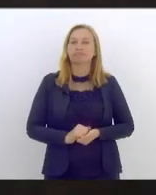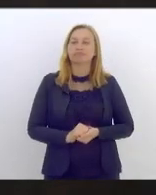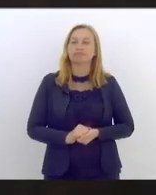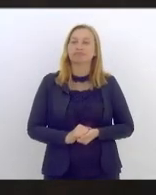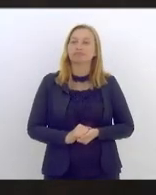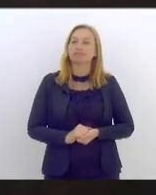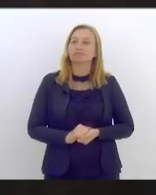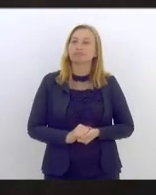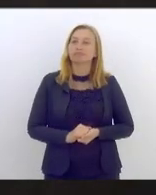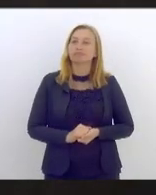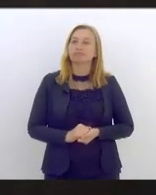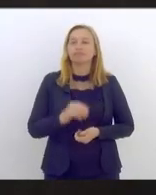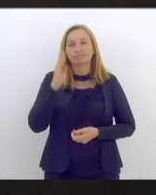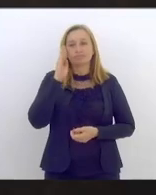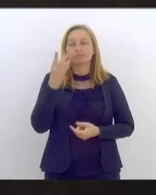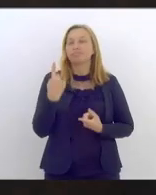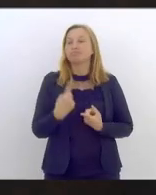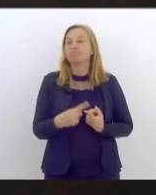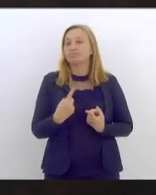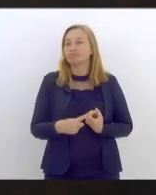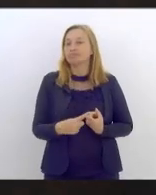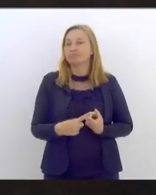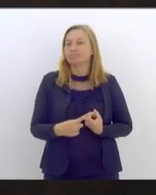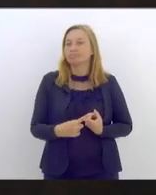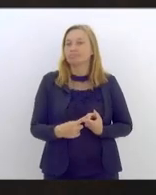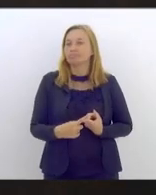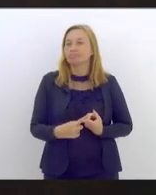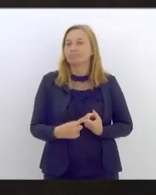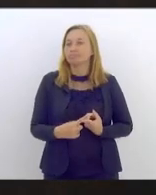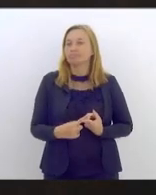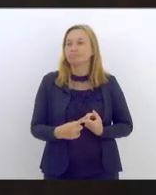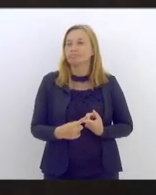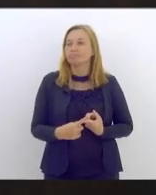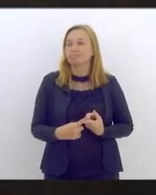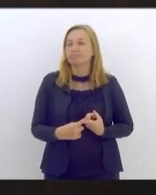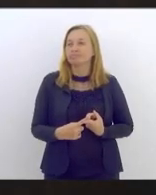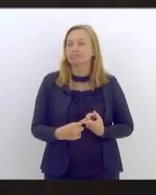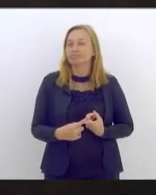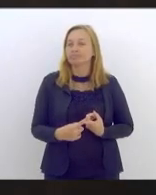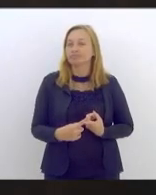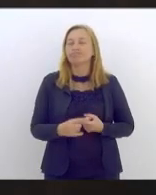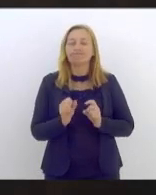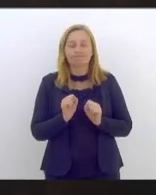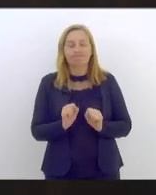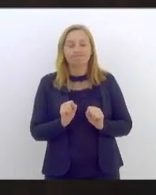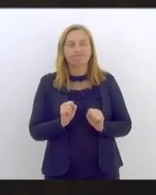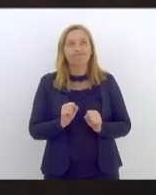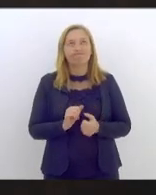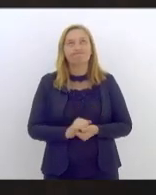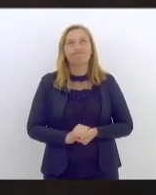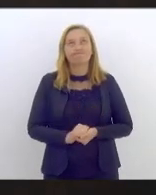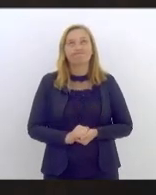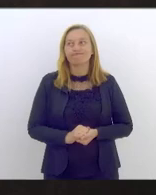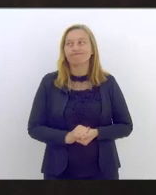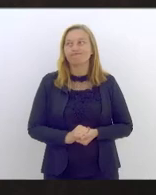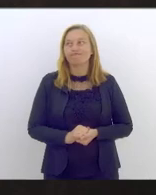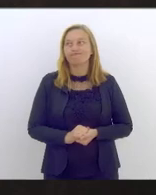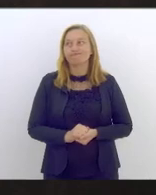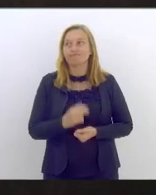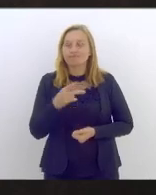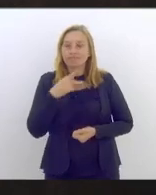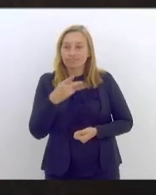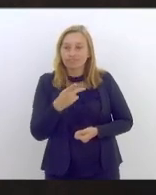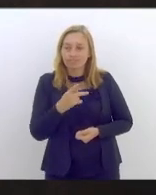decisivo é fundamental porque através dele que a gente pode dizer